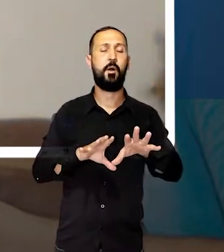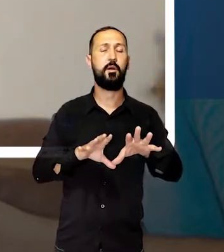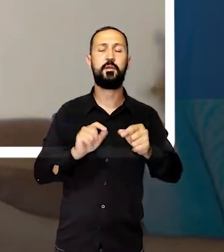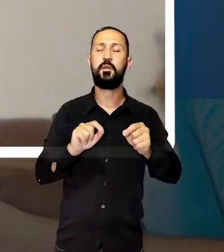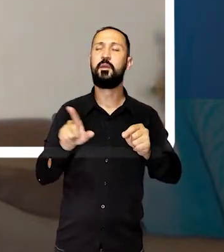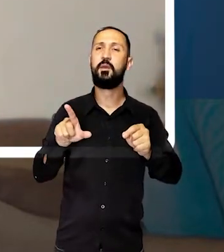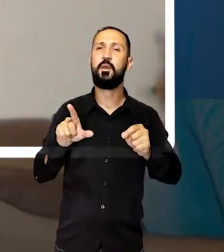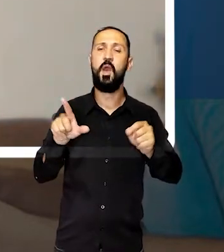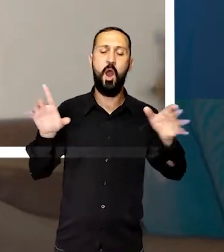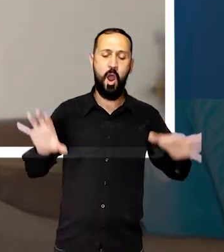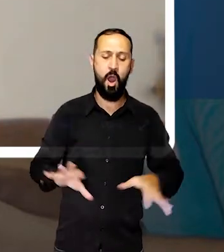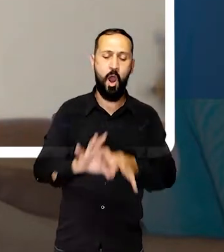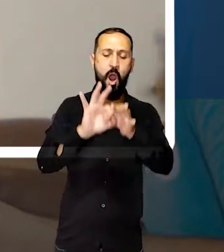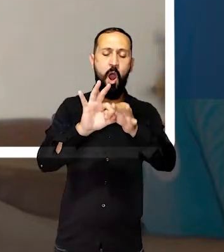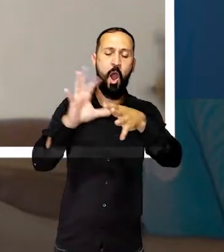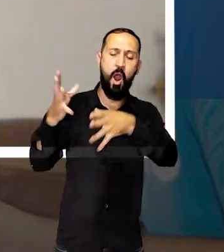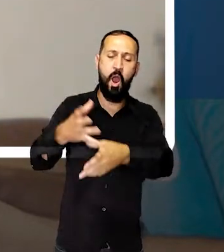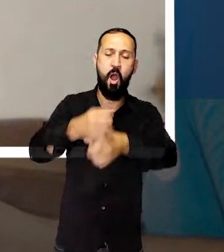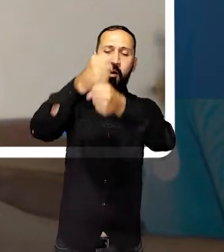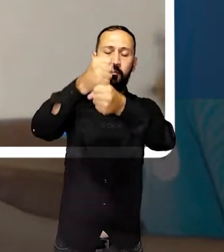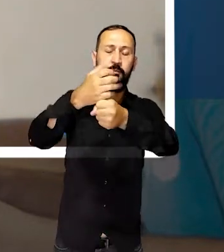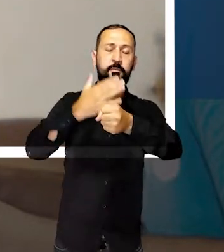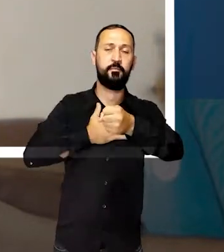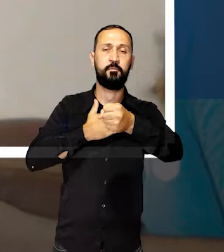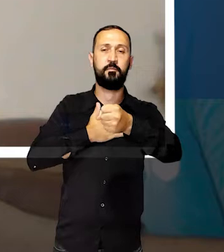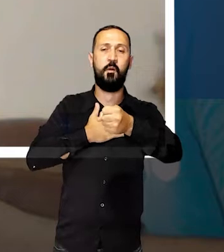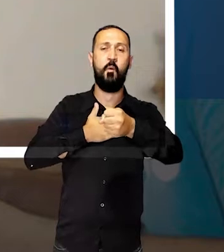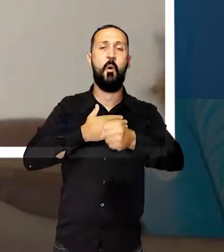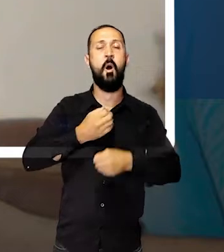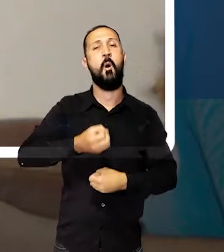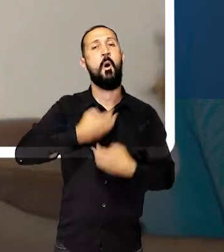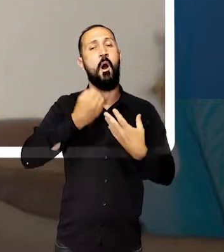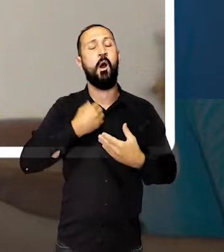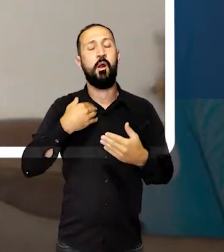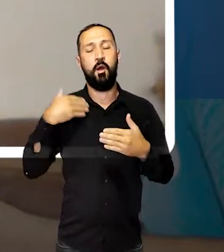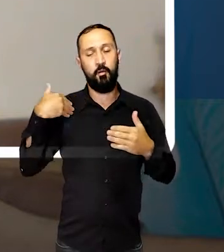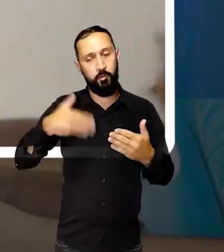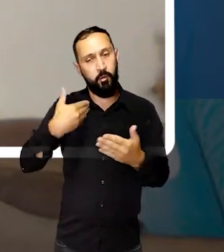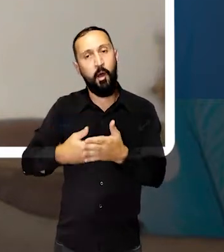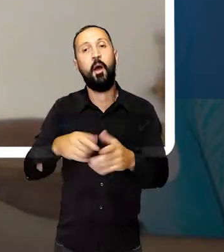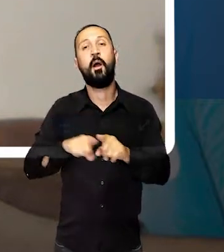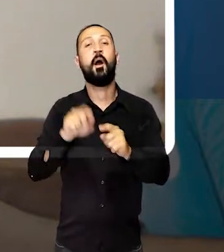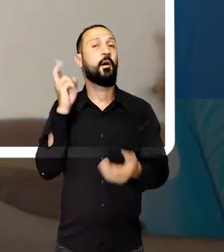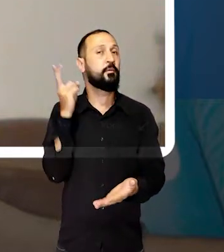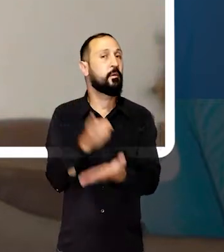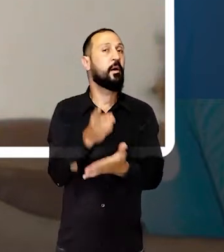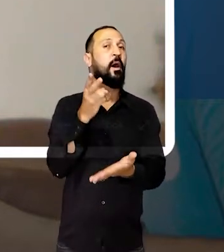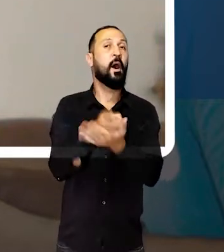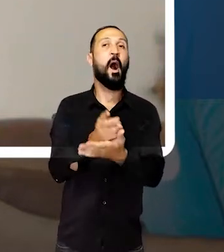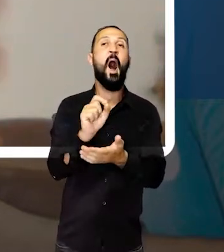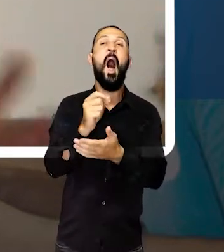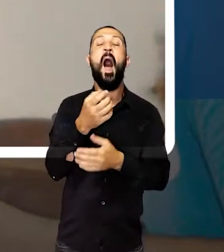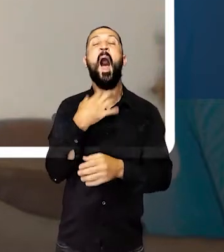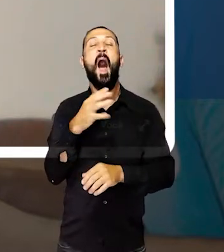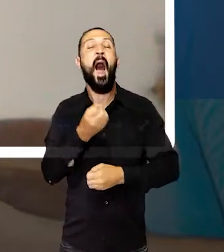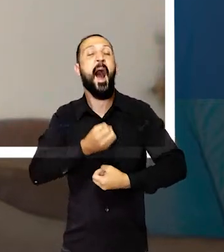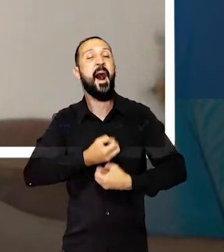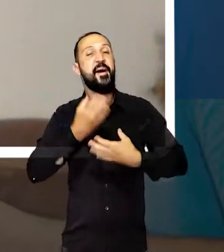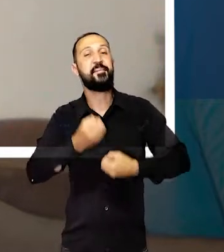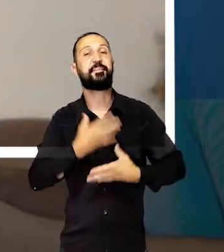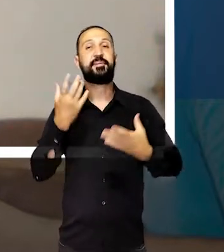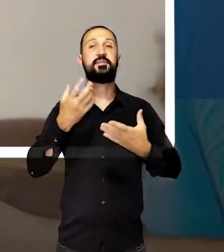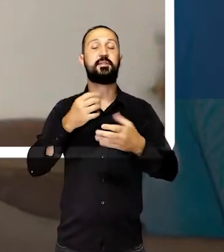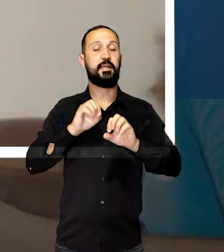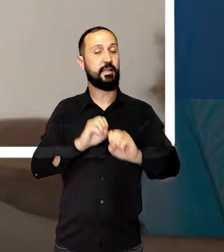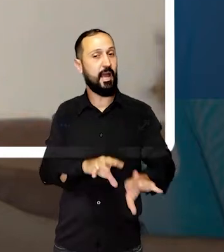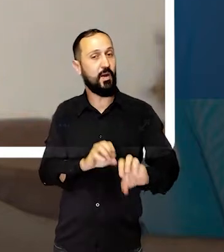formaram um lastro da minha poesia e da minha carreira, que também foi sempre poesia